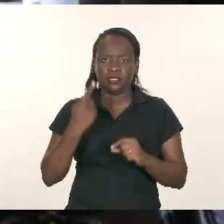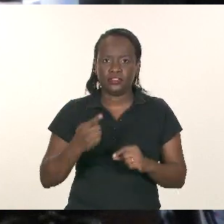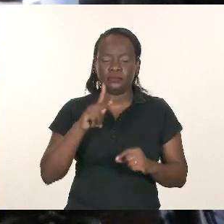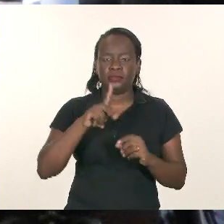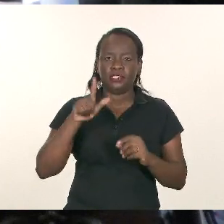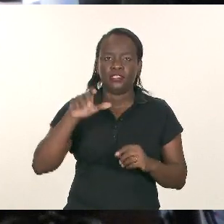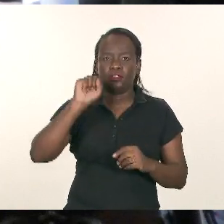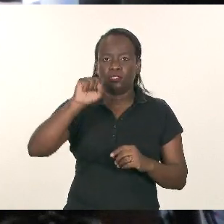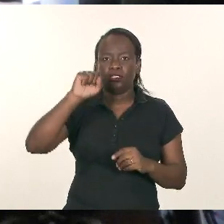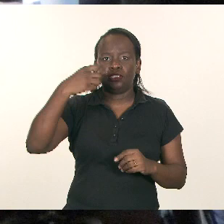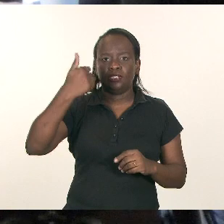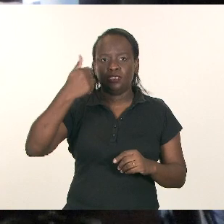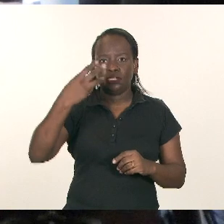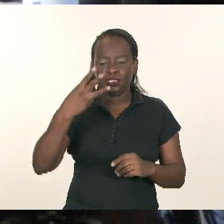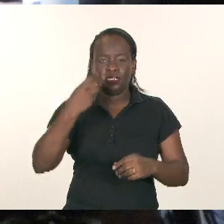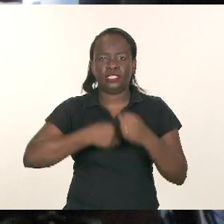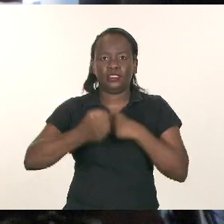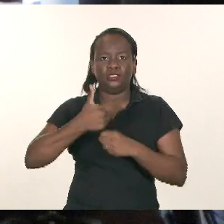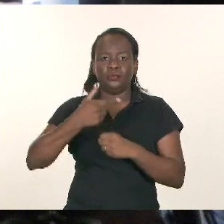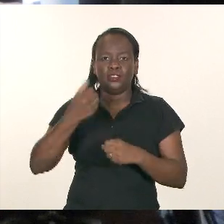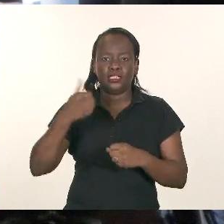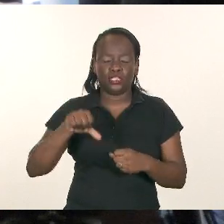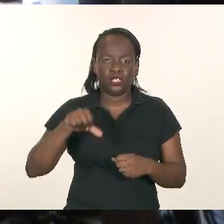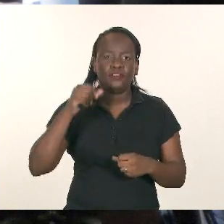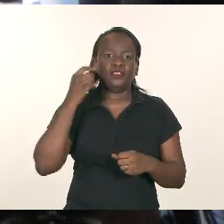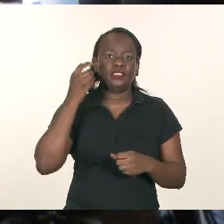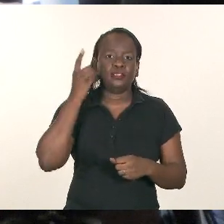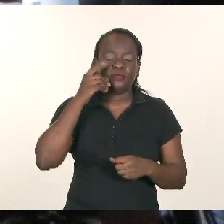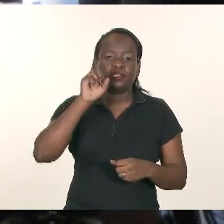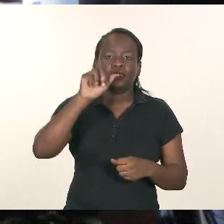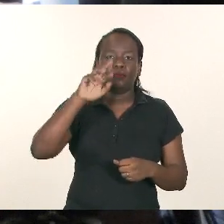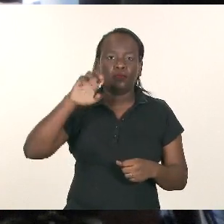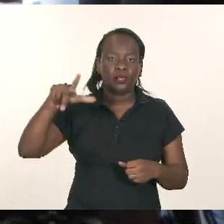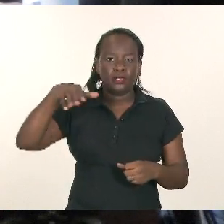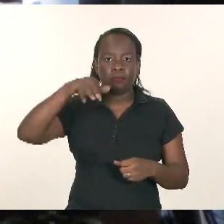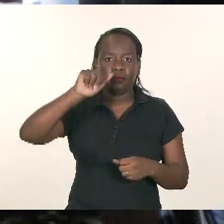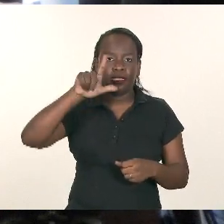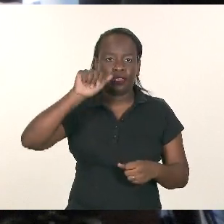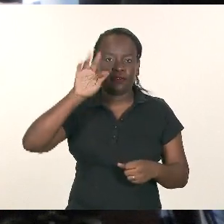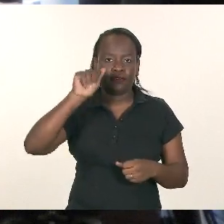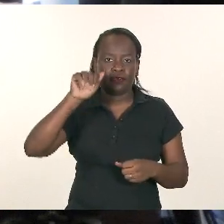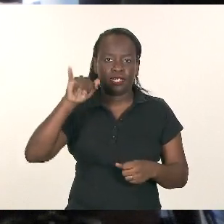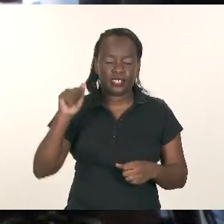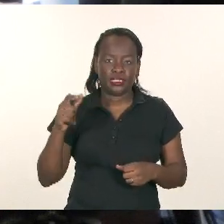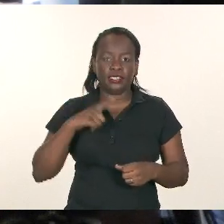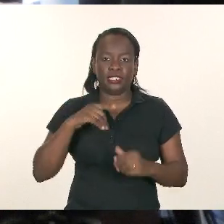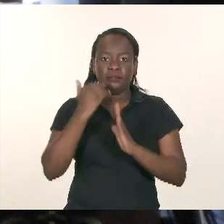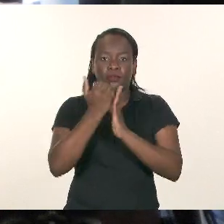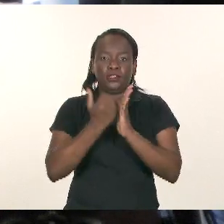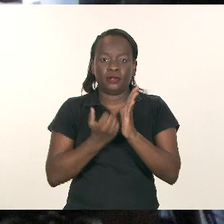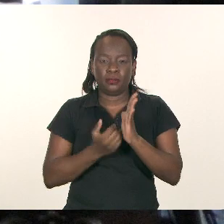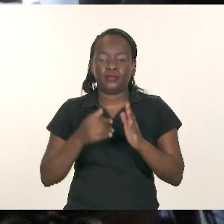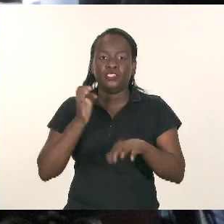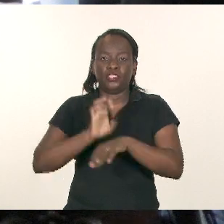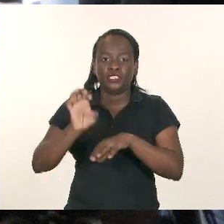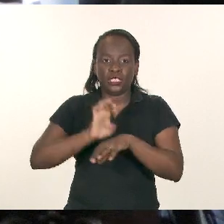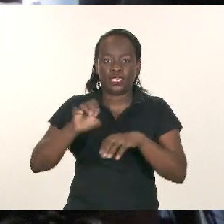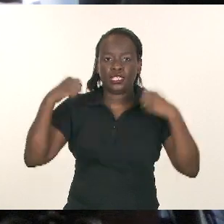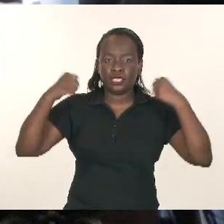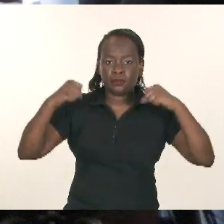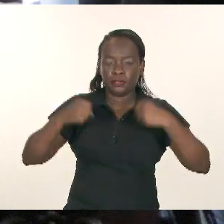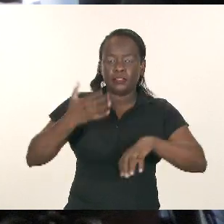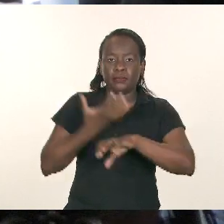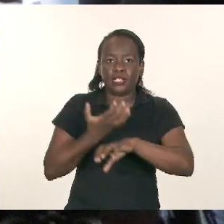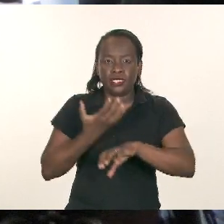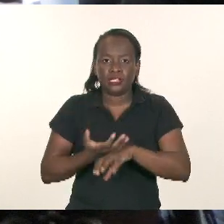de lei 813 de 2019, de autoria do deputado Samuel Malafaia, que cria o programa de estágios em academias de praças públicas para